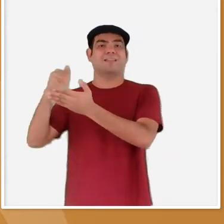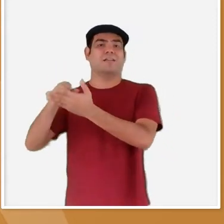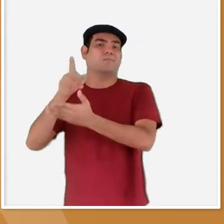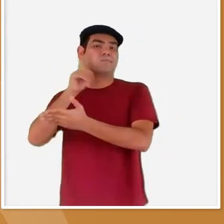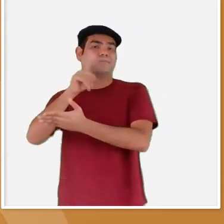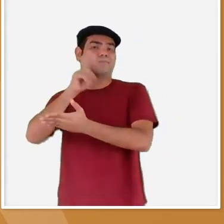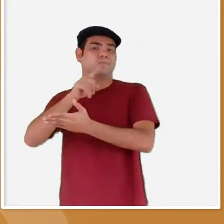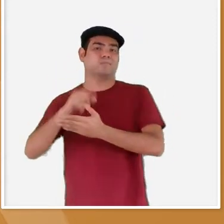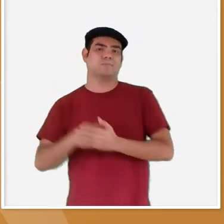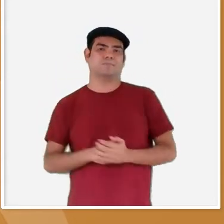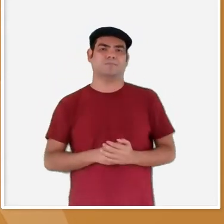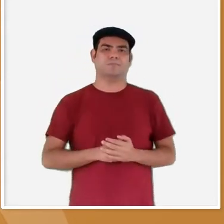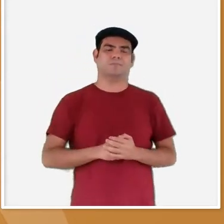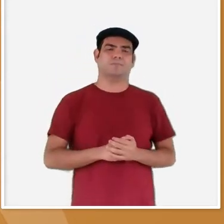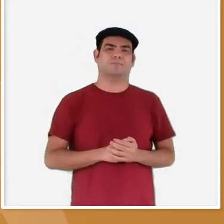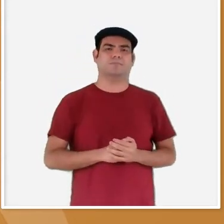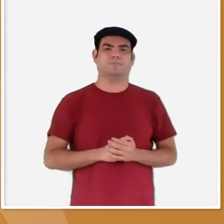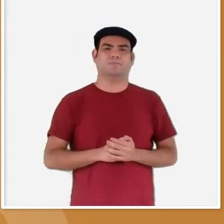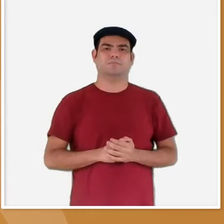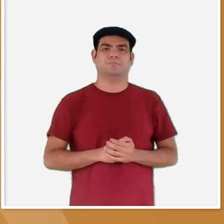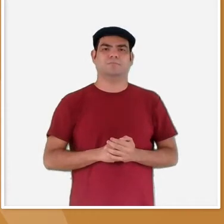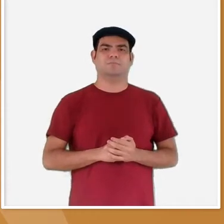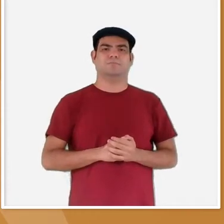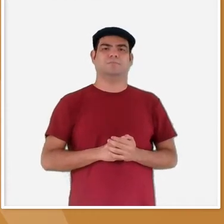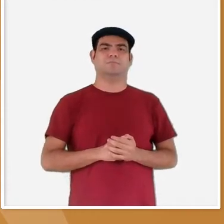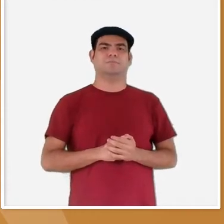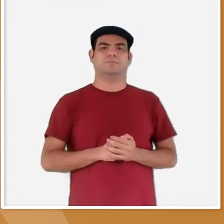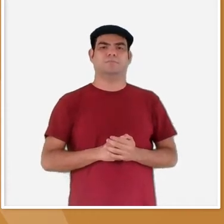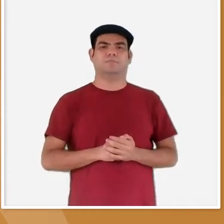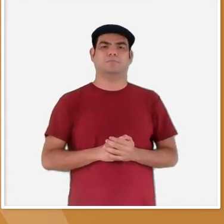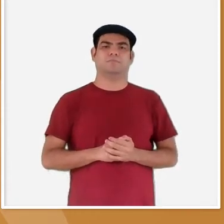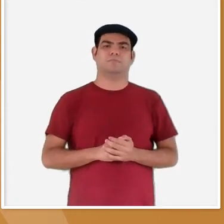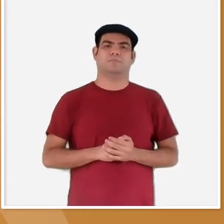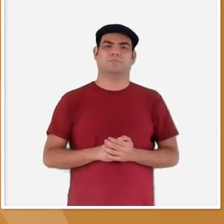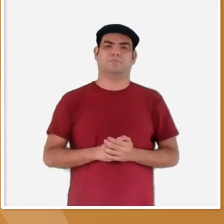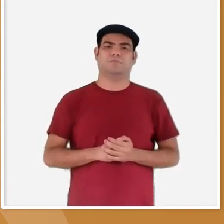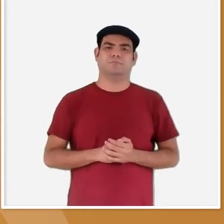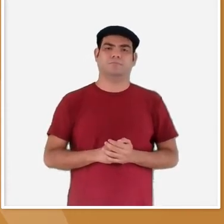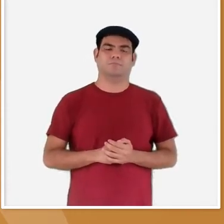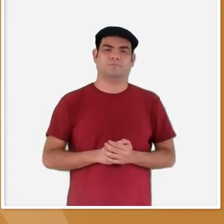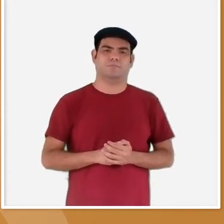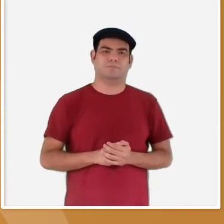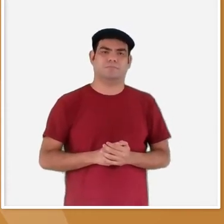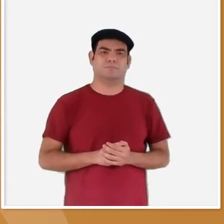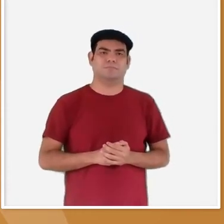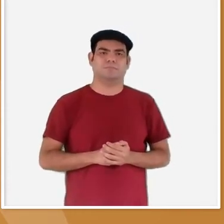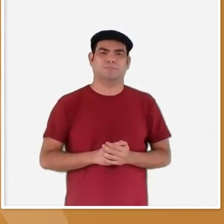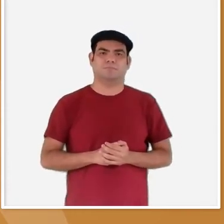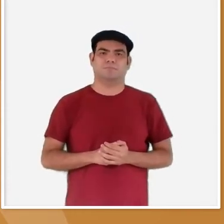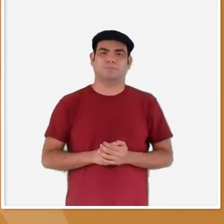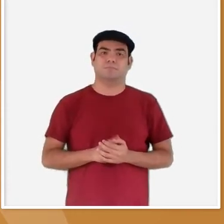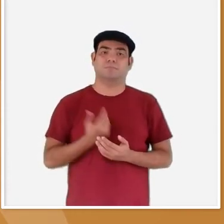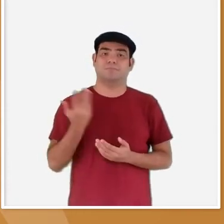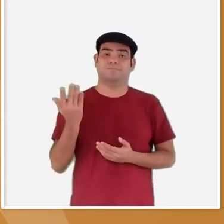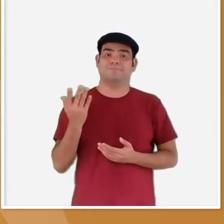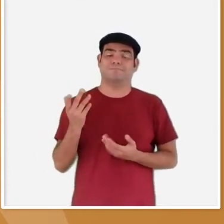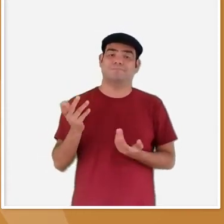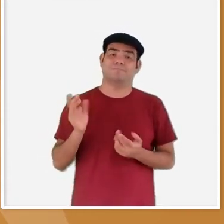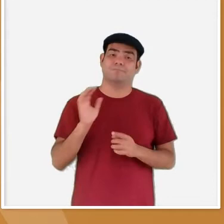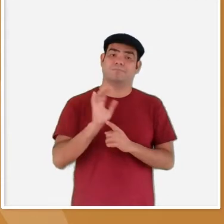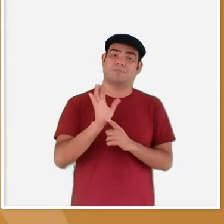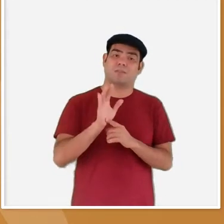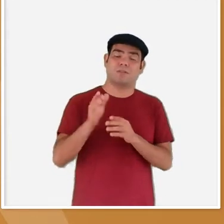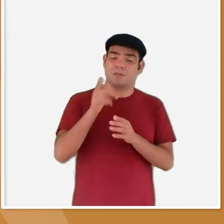território norte-americano. Ele tem mais de 3.034 km², e isso faz com que ele se torne um grande rio